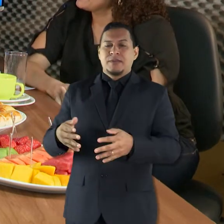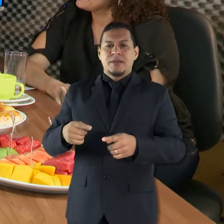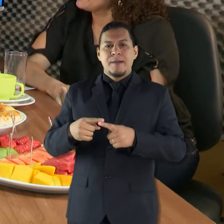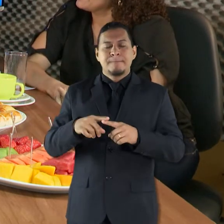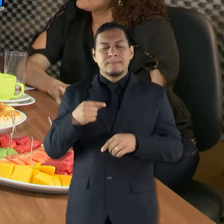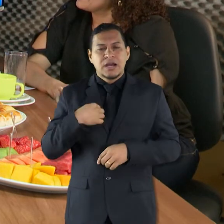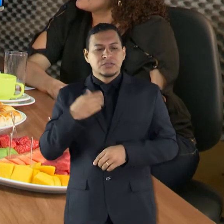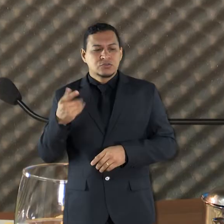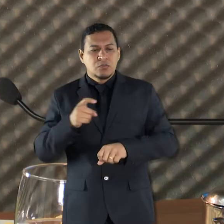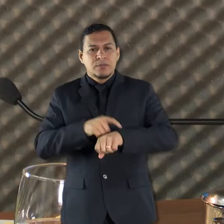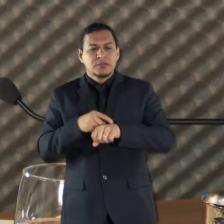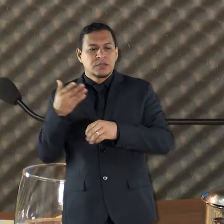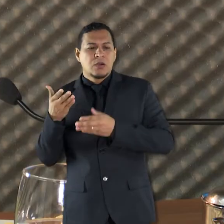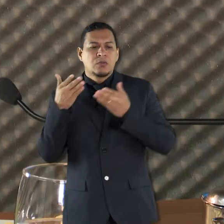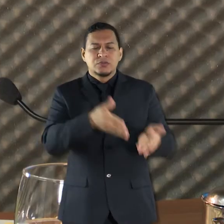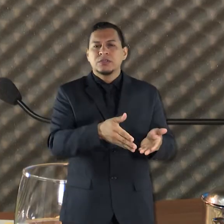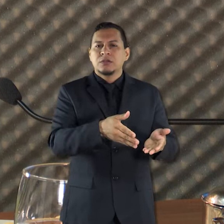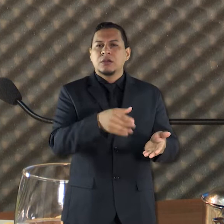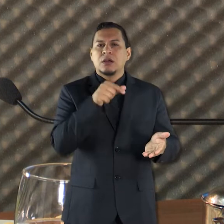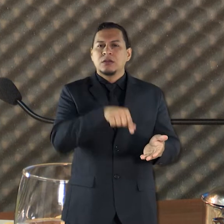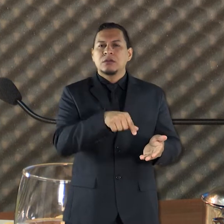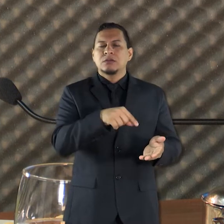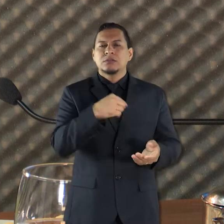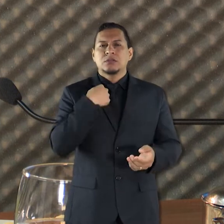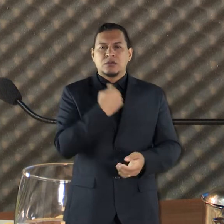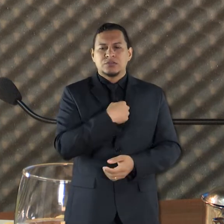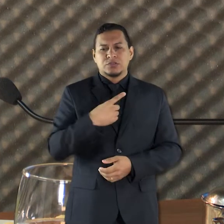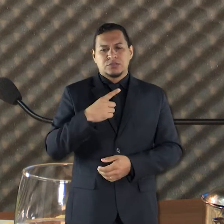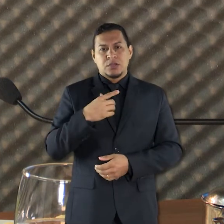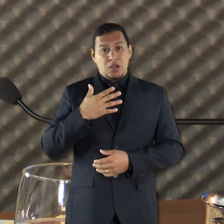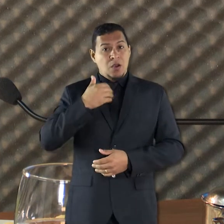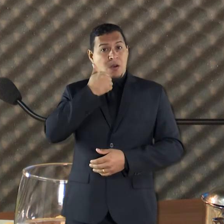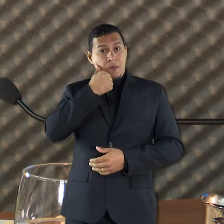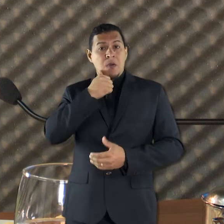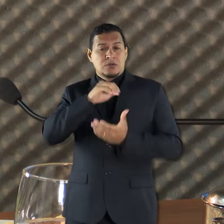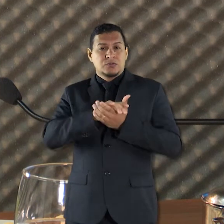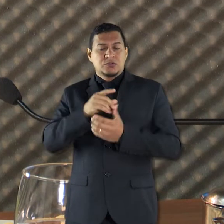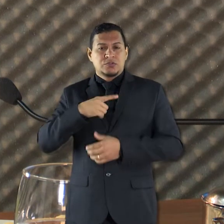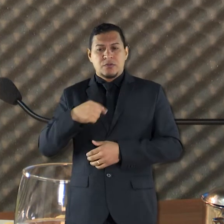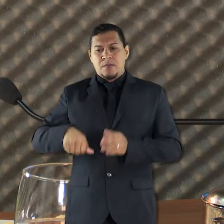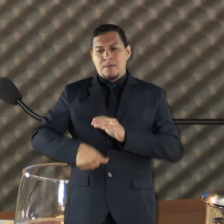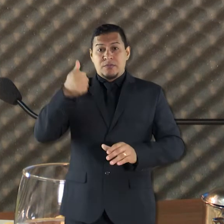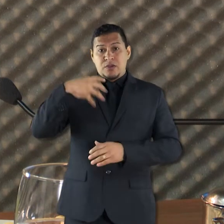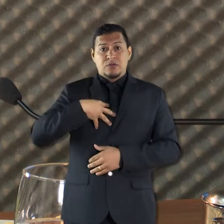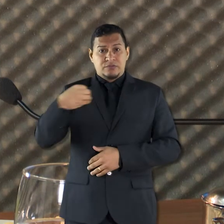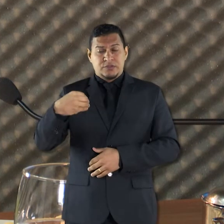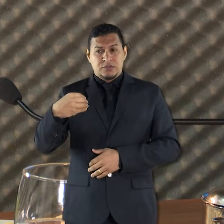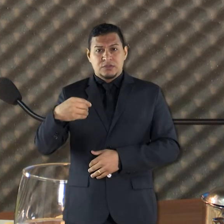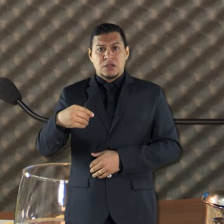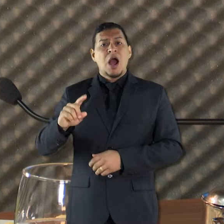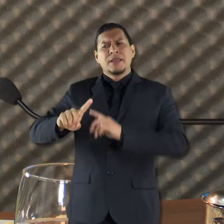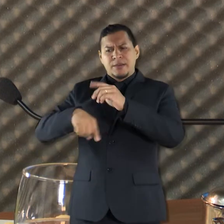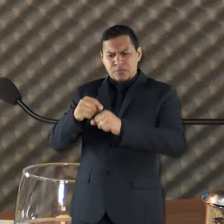né? Quando eu entrei, nós tínhamos tido nosso primeiro filho. Aí eu me qualifiquei.